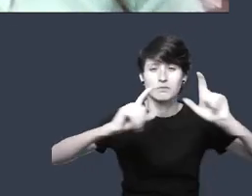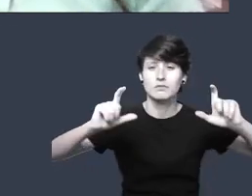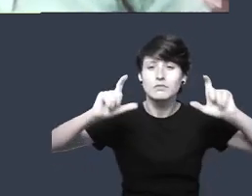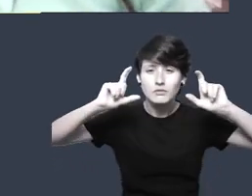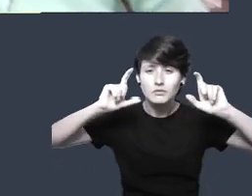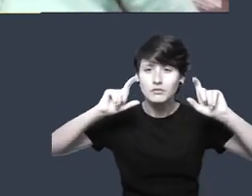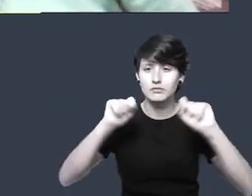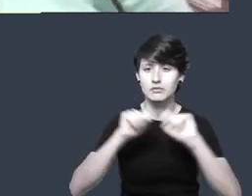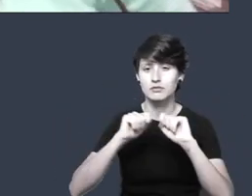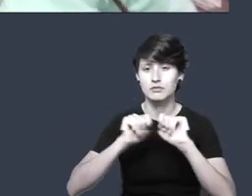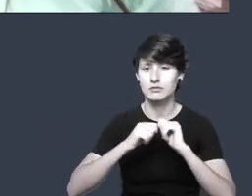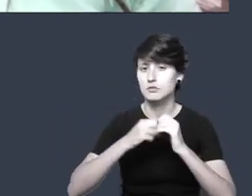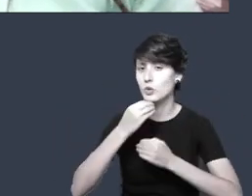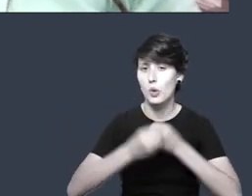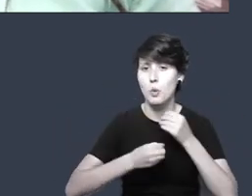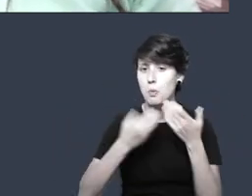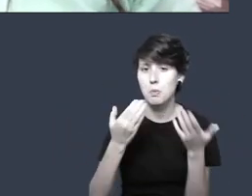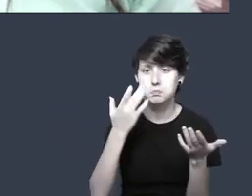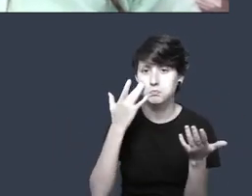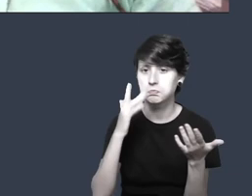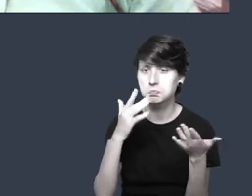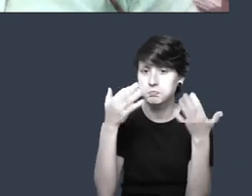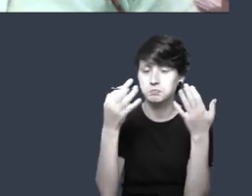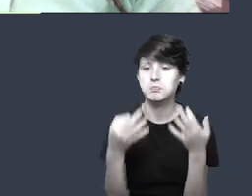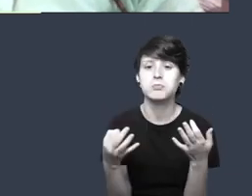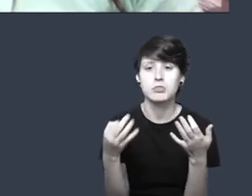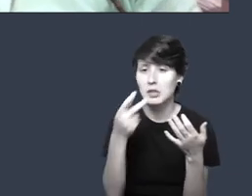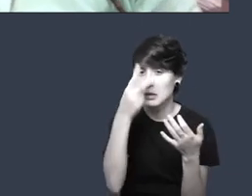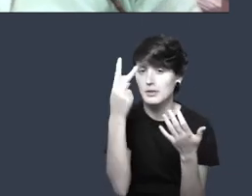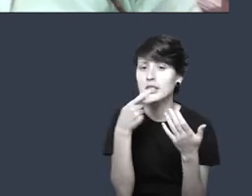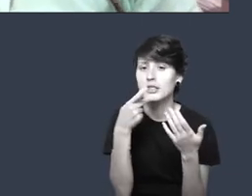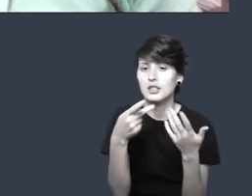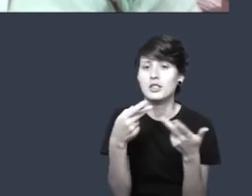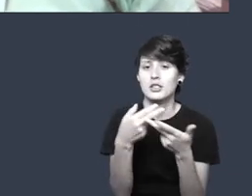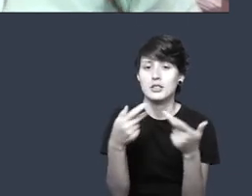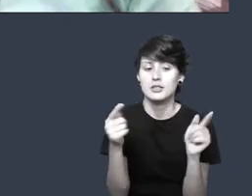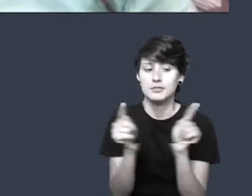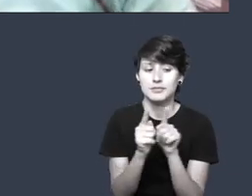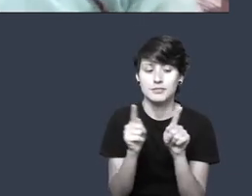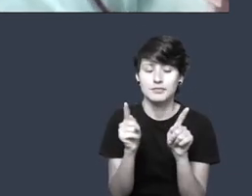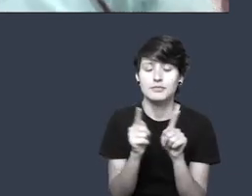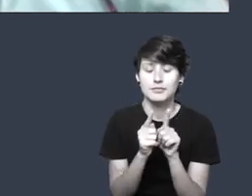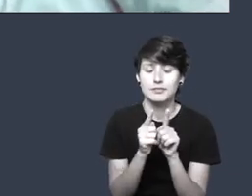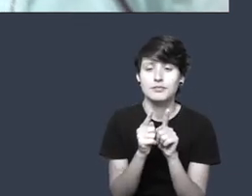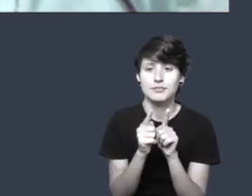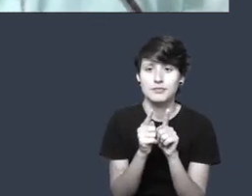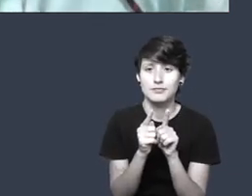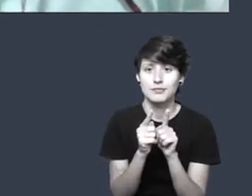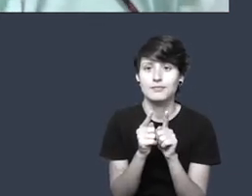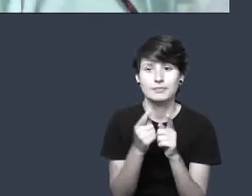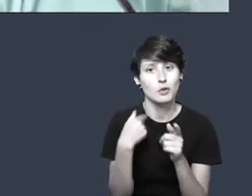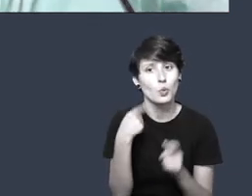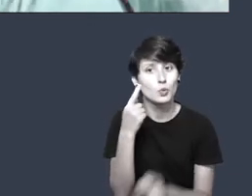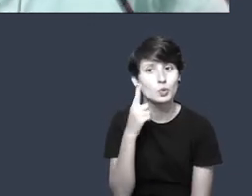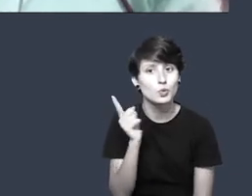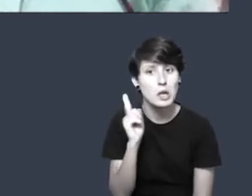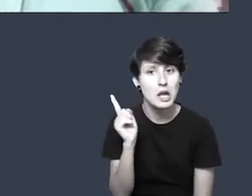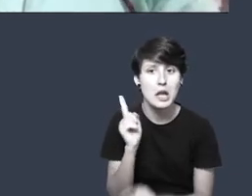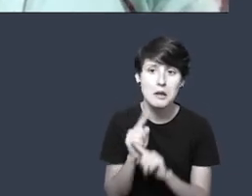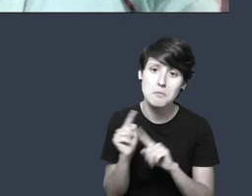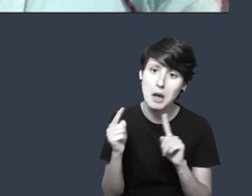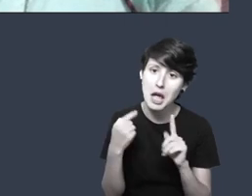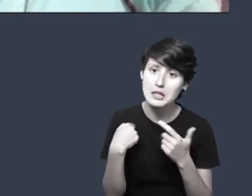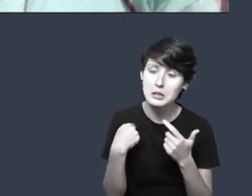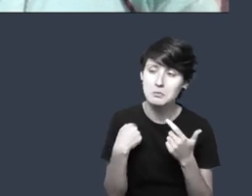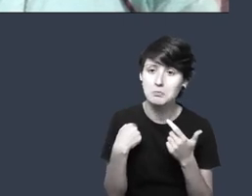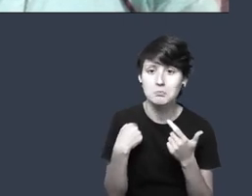aumentada, Ah, né? deve ser. É, Boa. isso, alguém escreveu Ah, ali, Adriano boa, escreveu. então. Eu não sei.